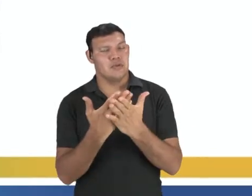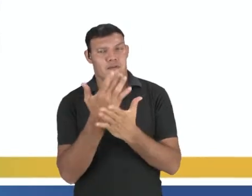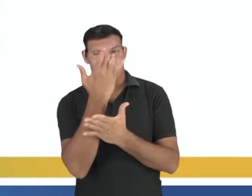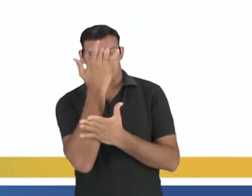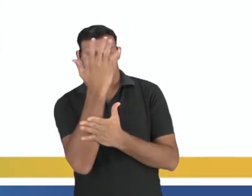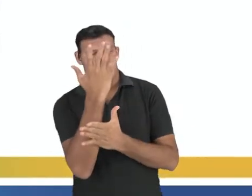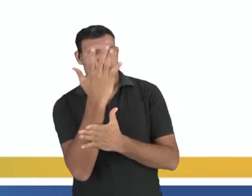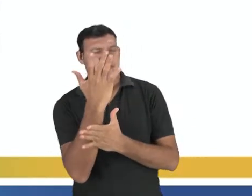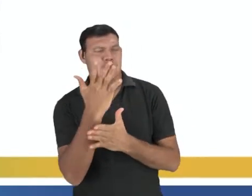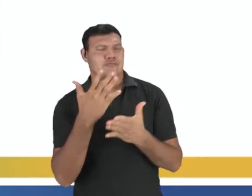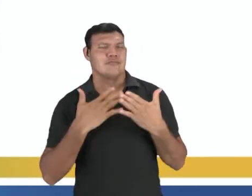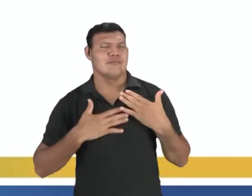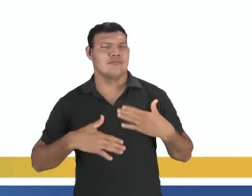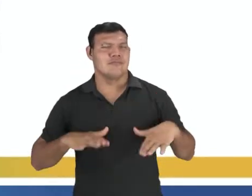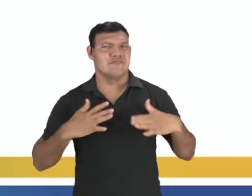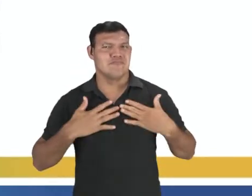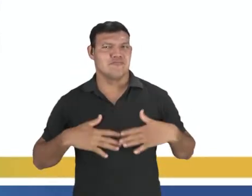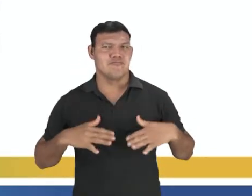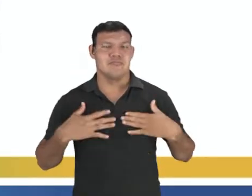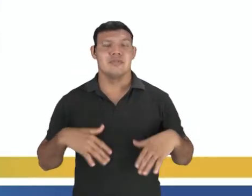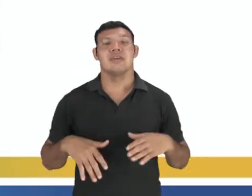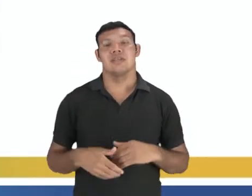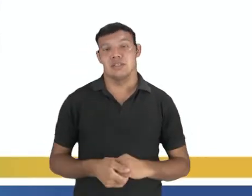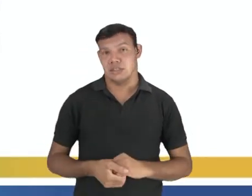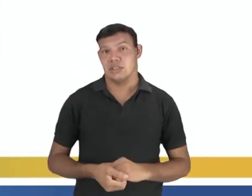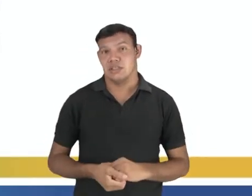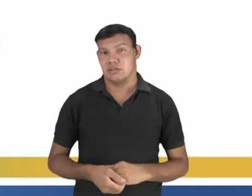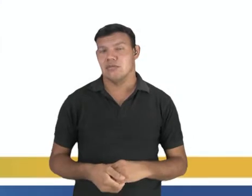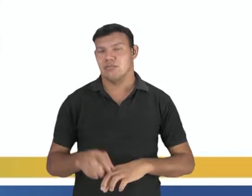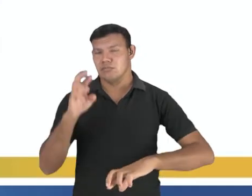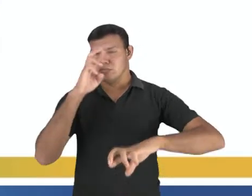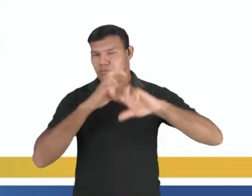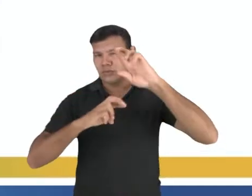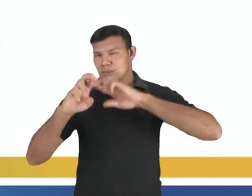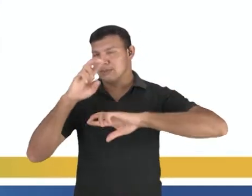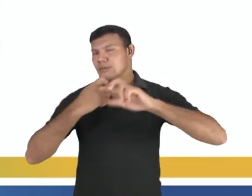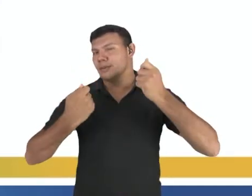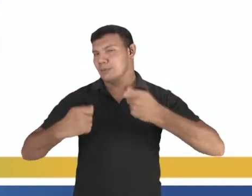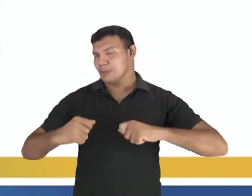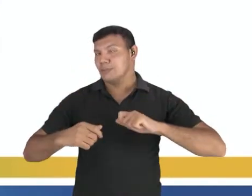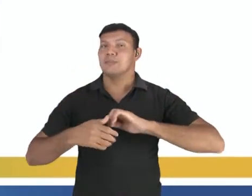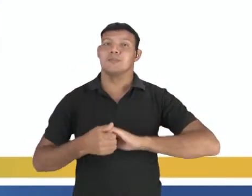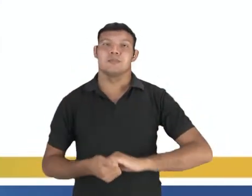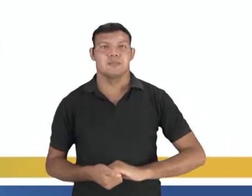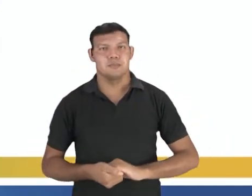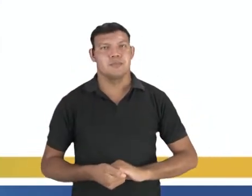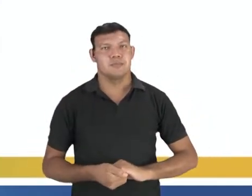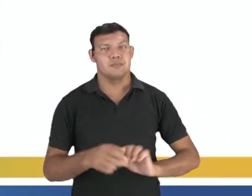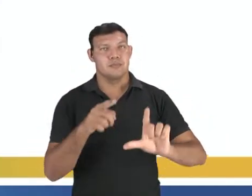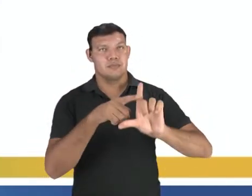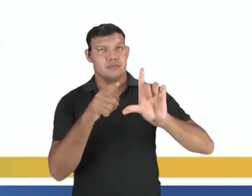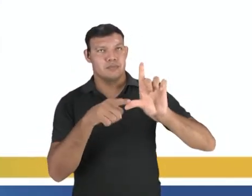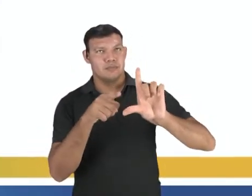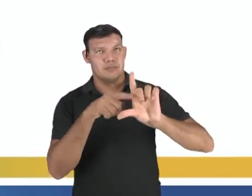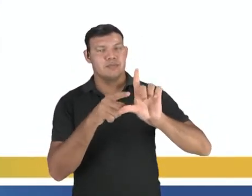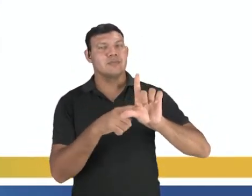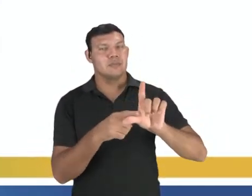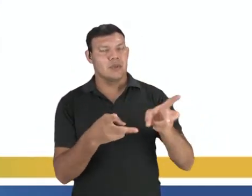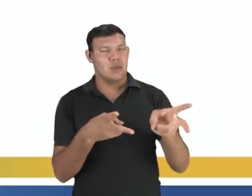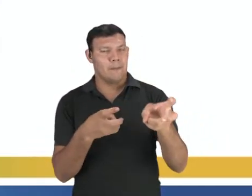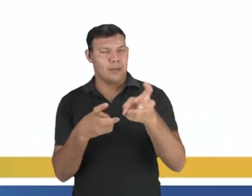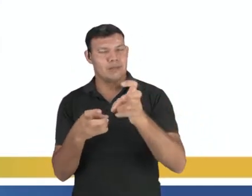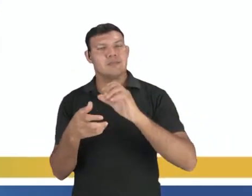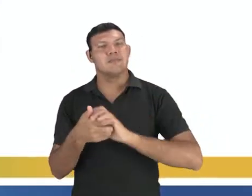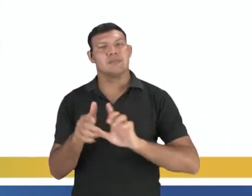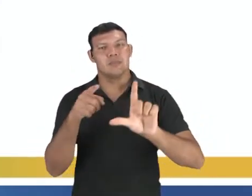bem light, mas que de uma boa observação. Então, vamos lá. Ângulos notáveis.